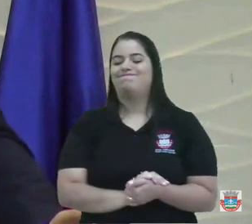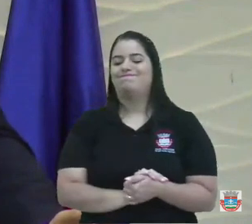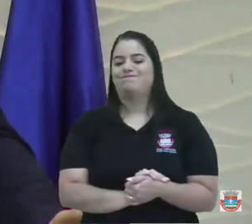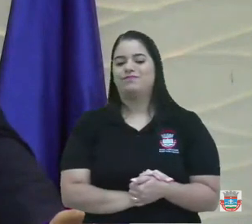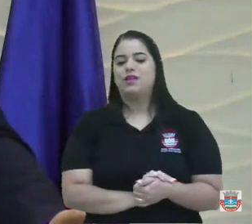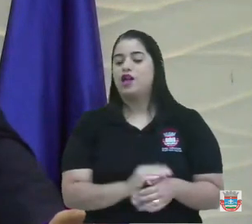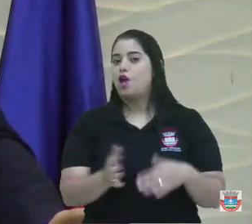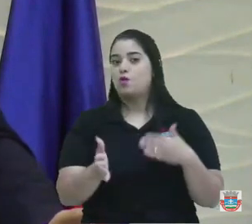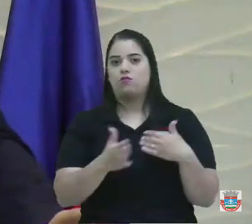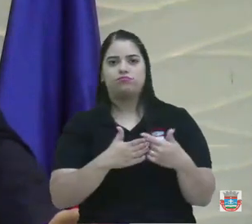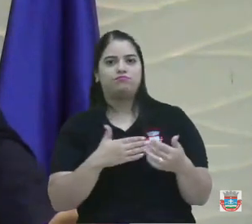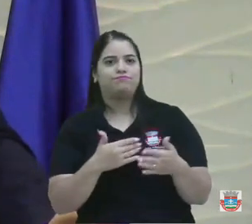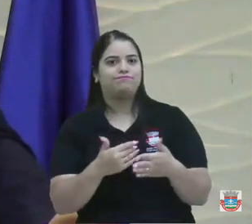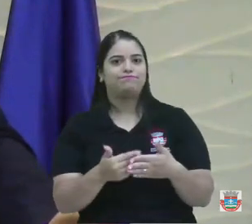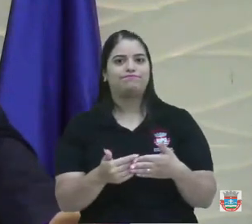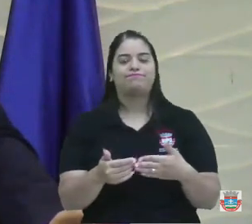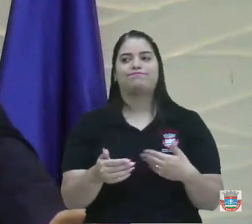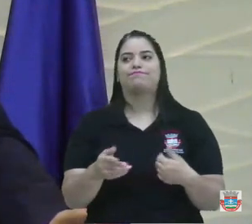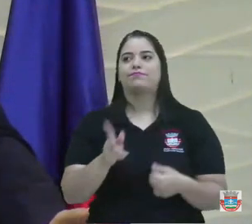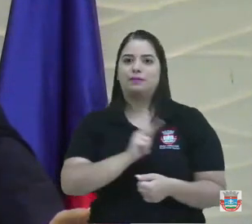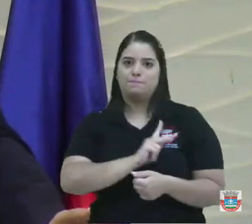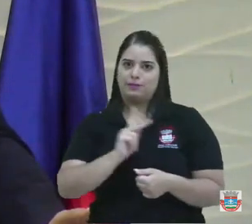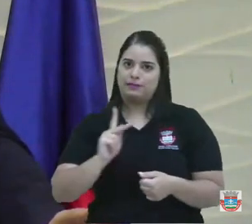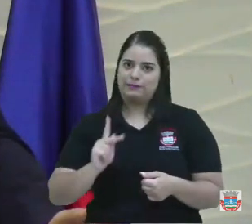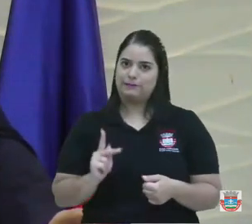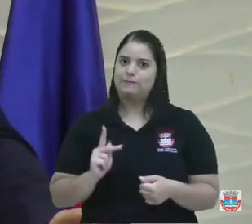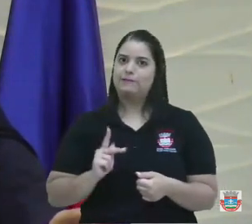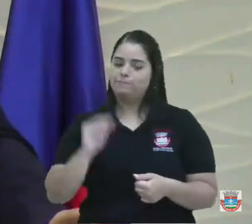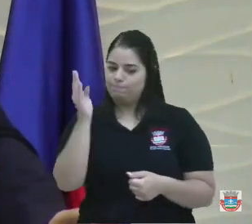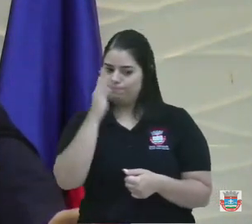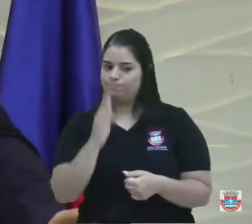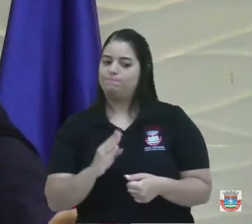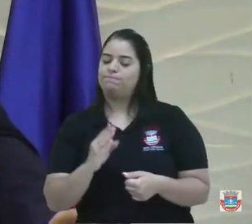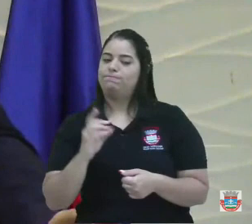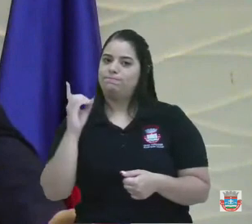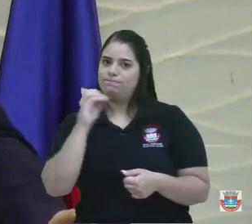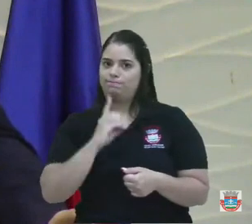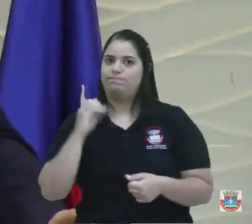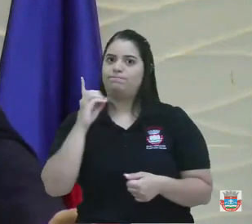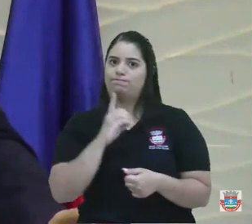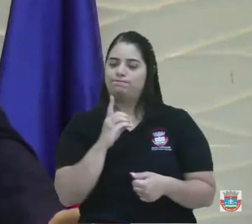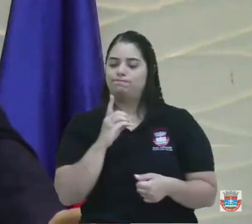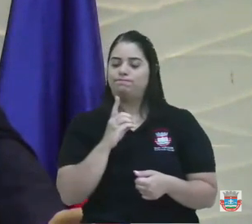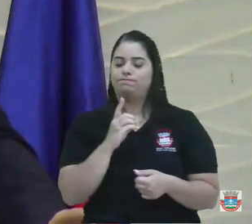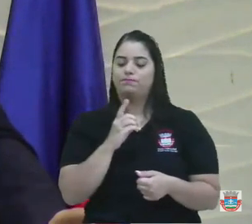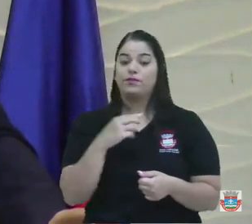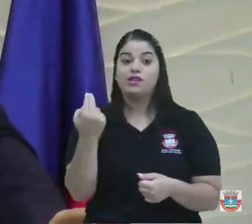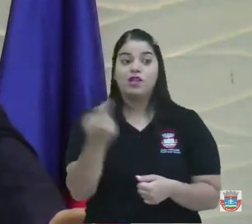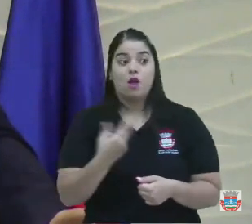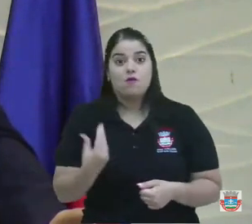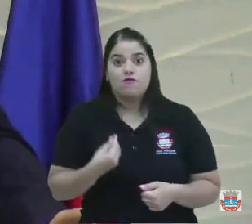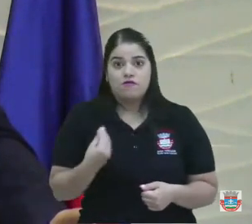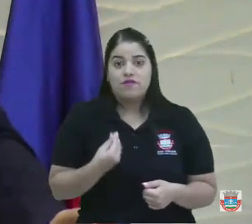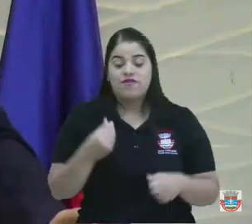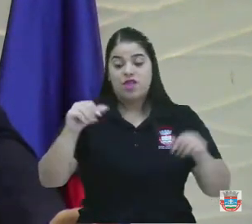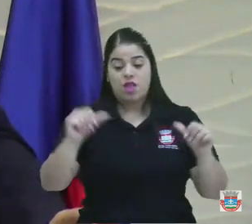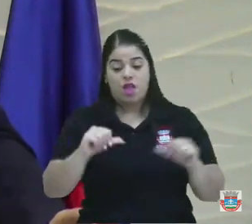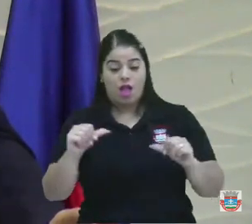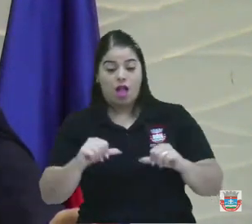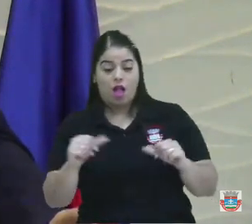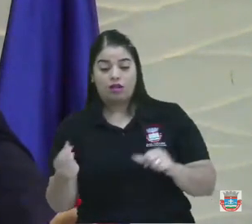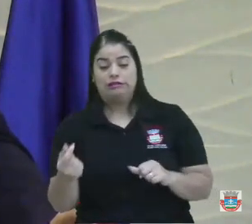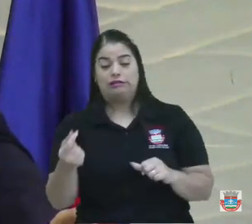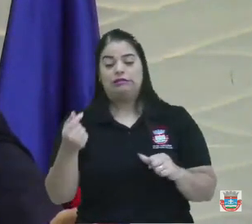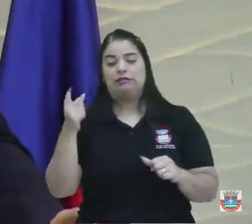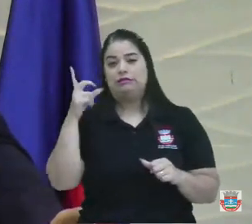independente do presidente que foi eleito, né, agora no próximo domingo. Nós vivemos de fato uma crise muito difícil e que só